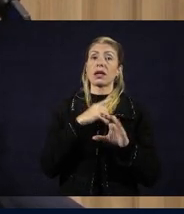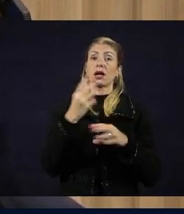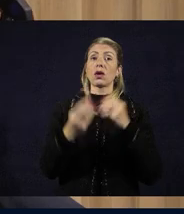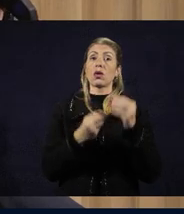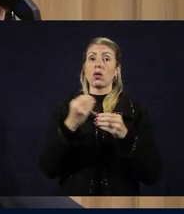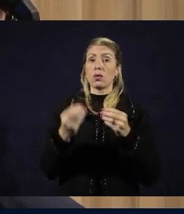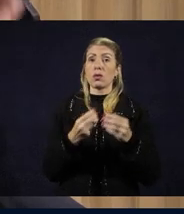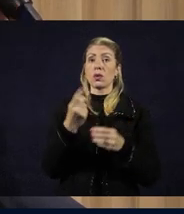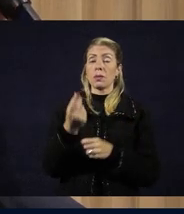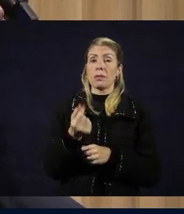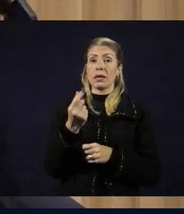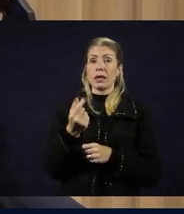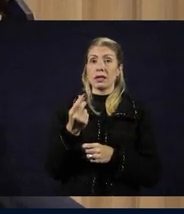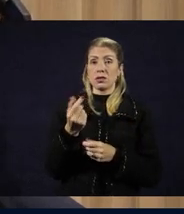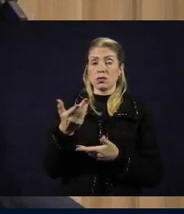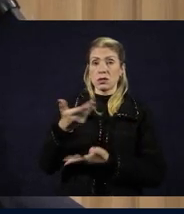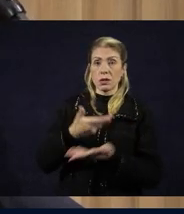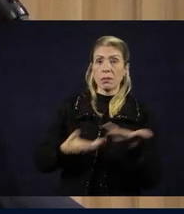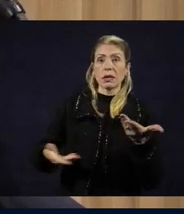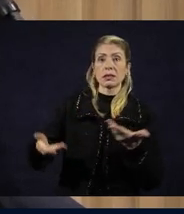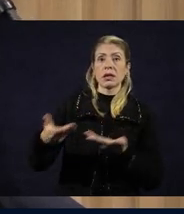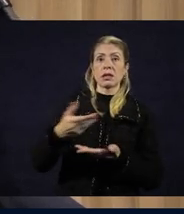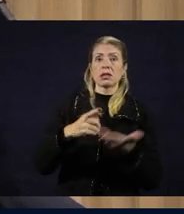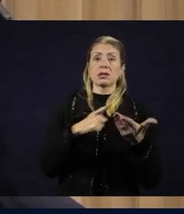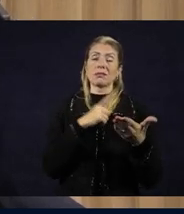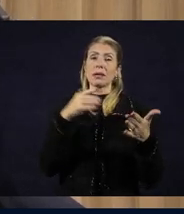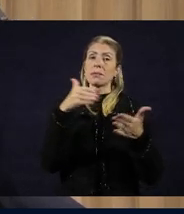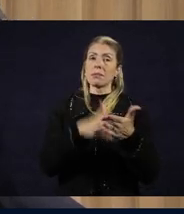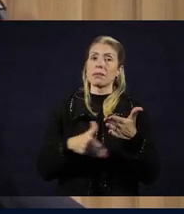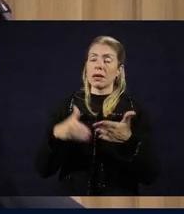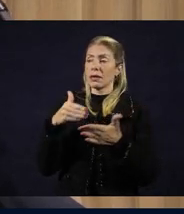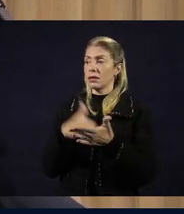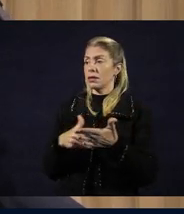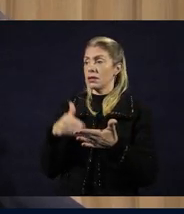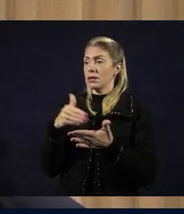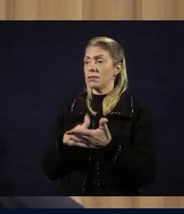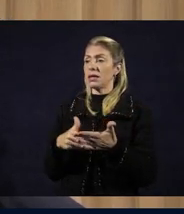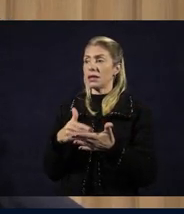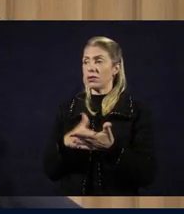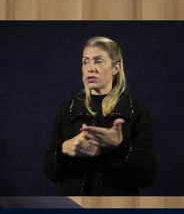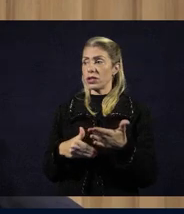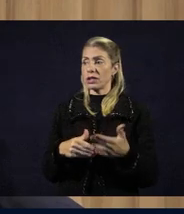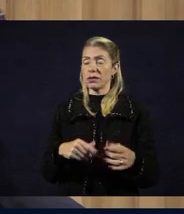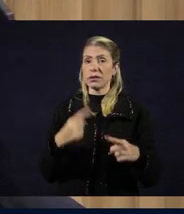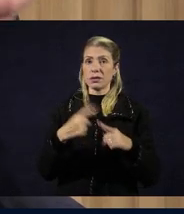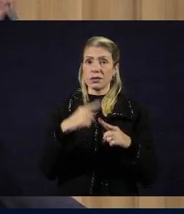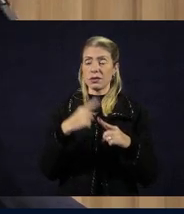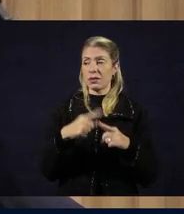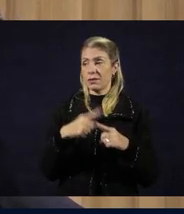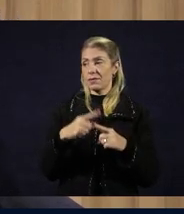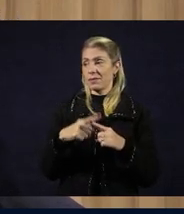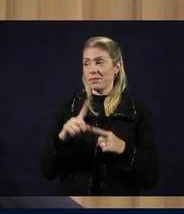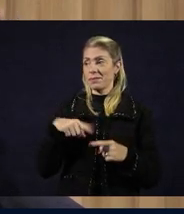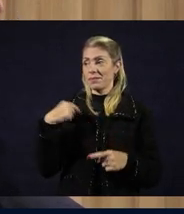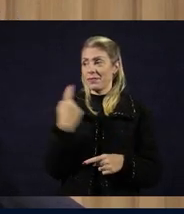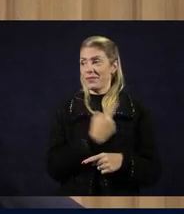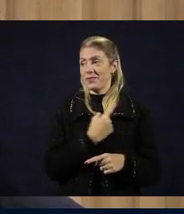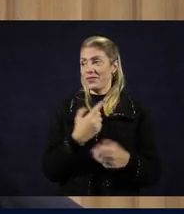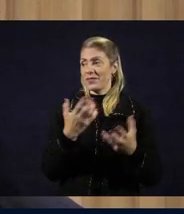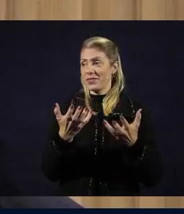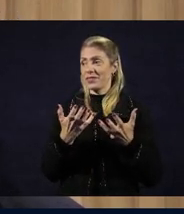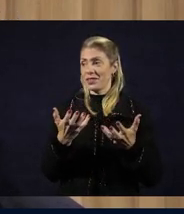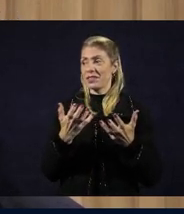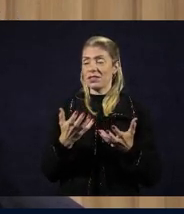de passagem Não traduza em Barreiras tarifárias em tributárias e uma série de coisas esqueceu é o desafio